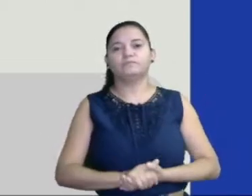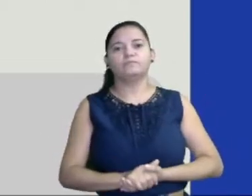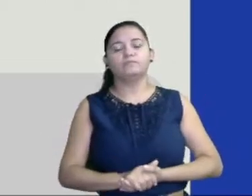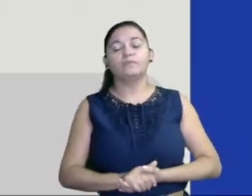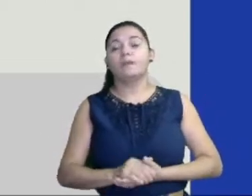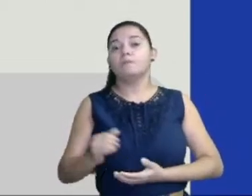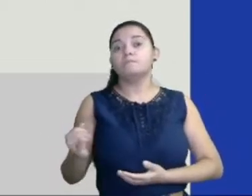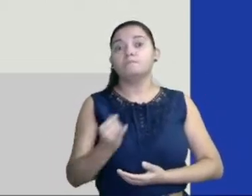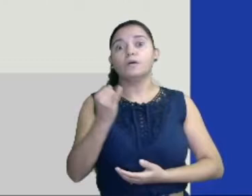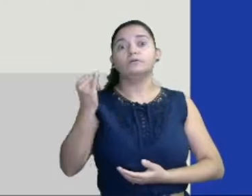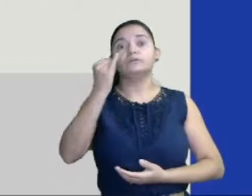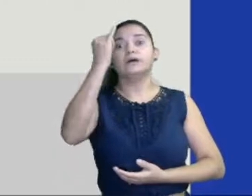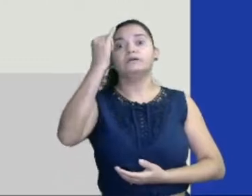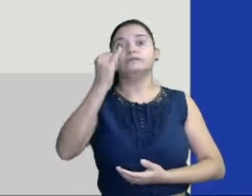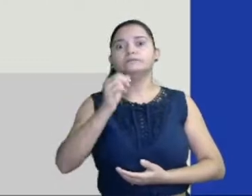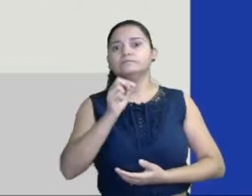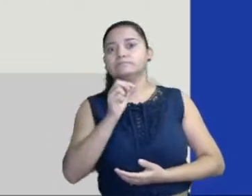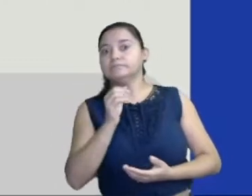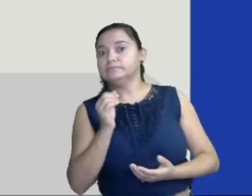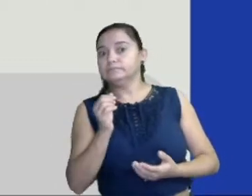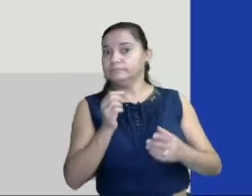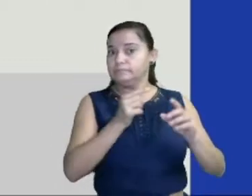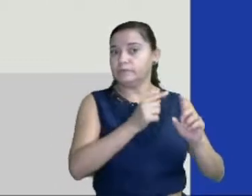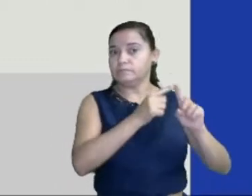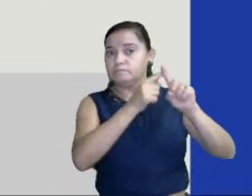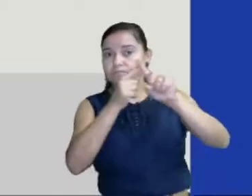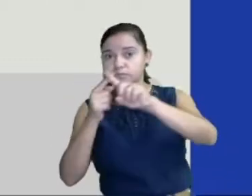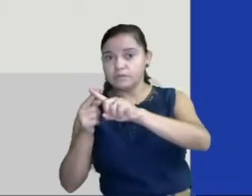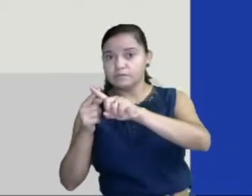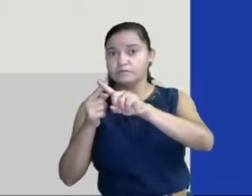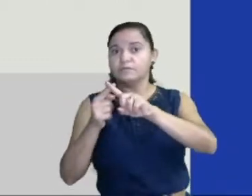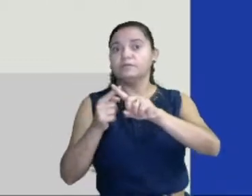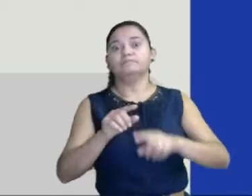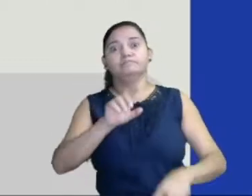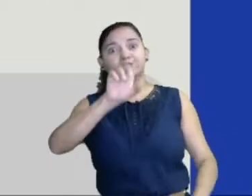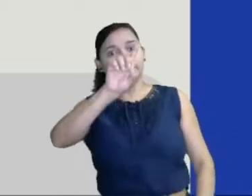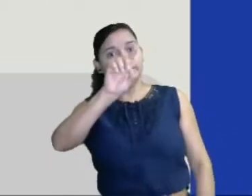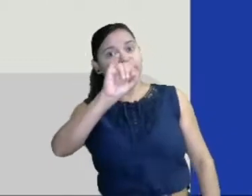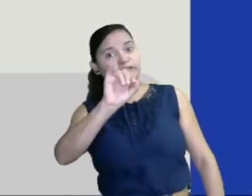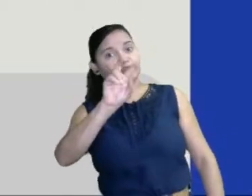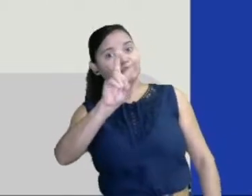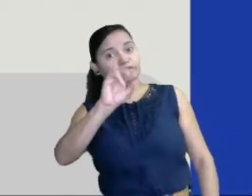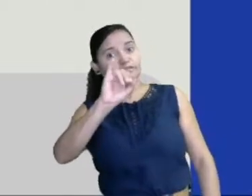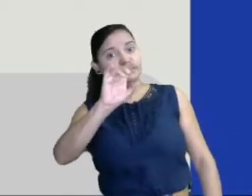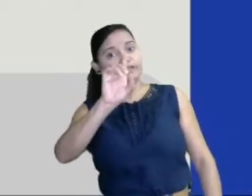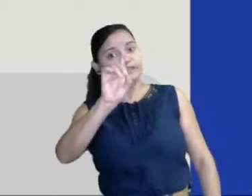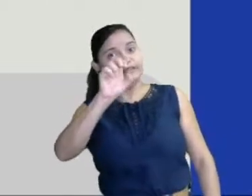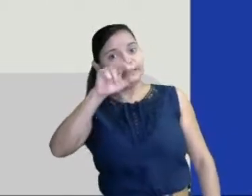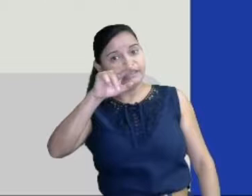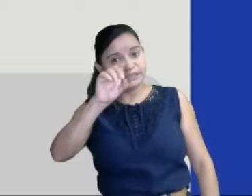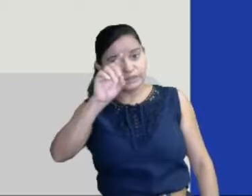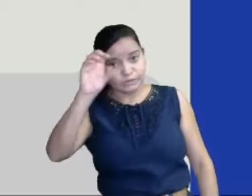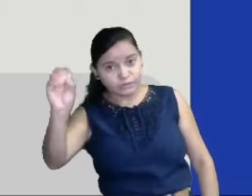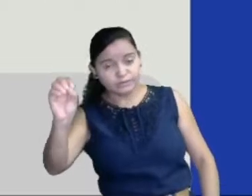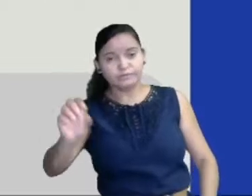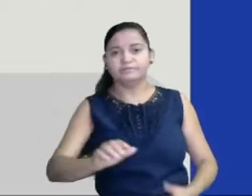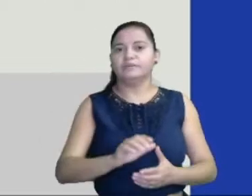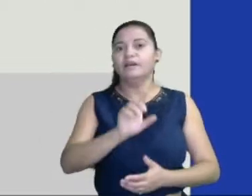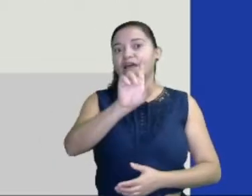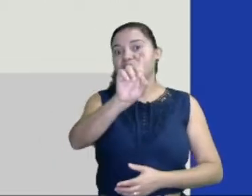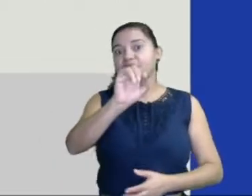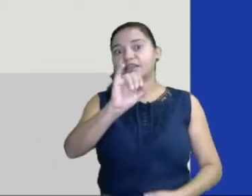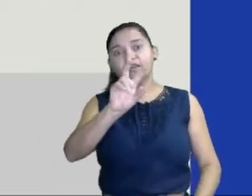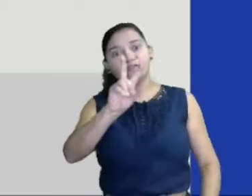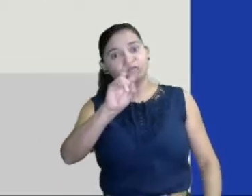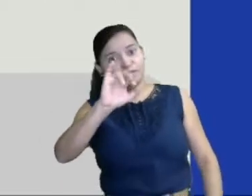que em uma divisão se multiplicarmos ao dividirmos o dividendo eo divisor por um mesmo valor um quociente não